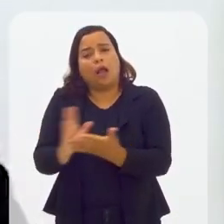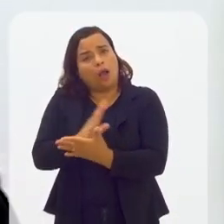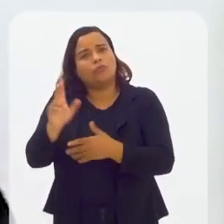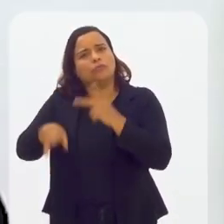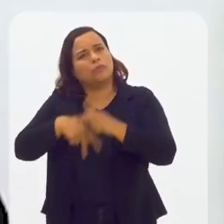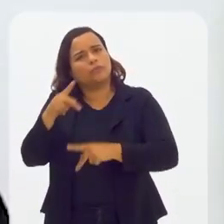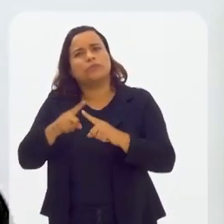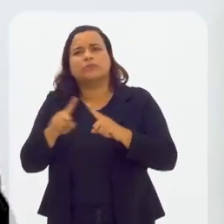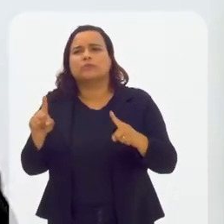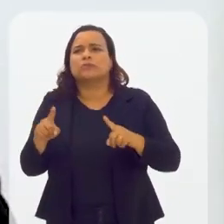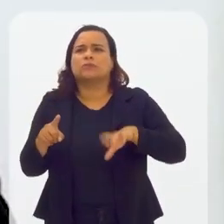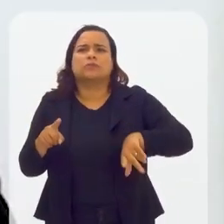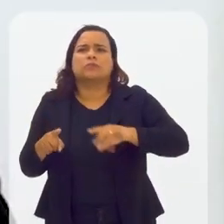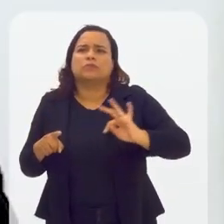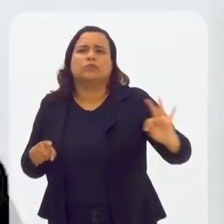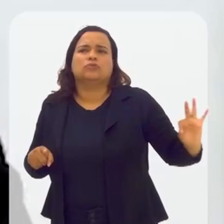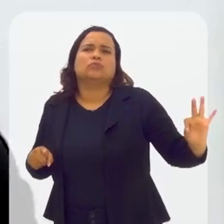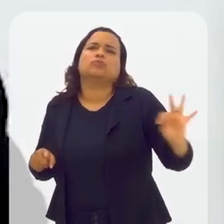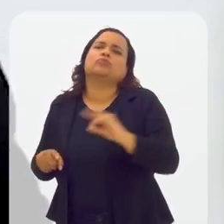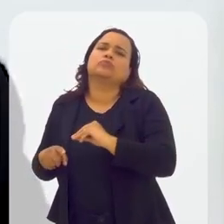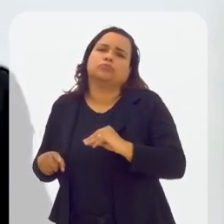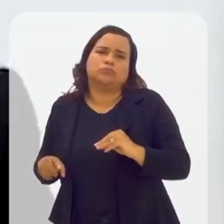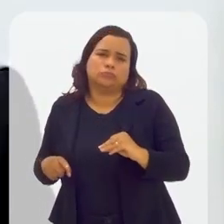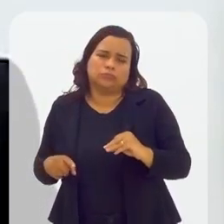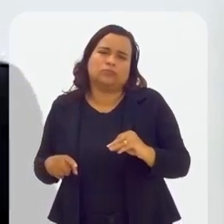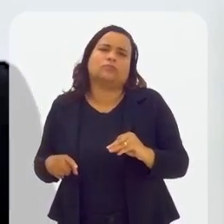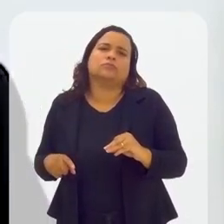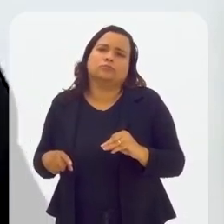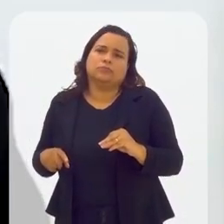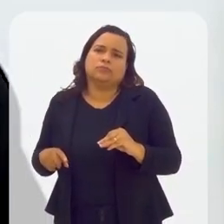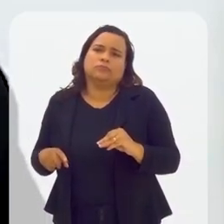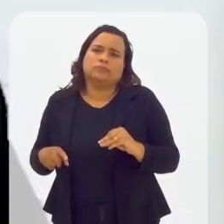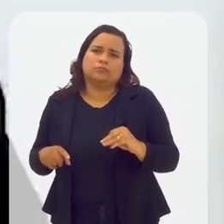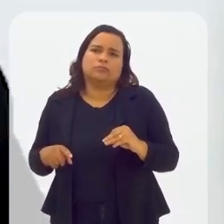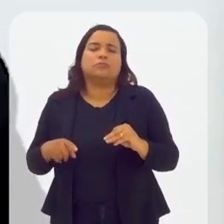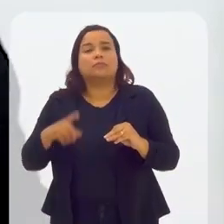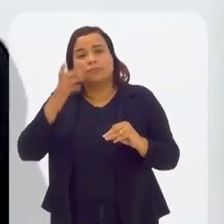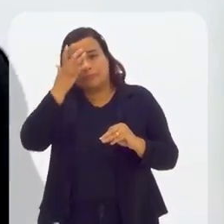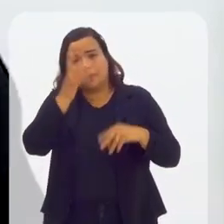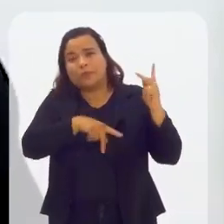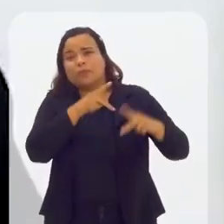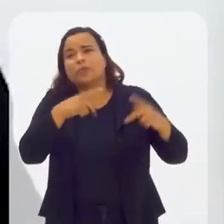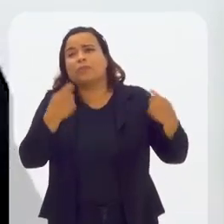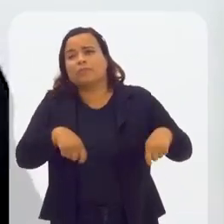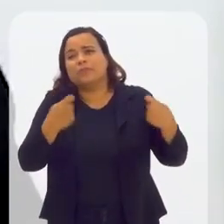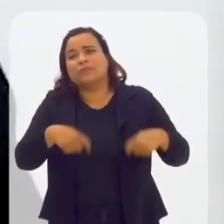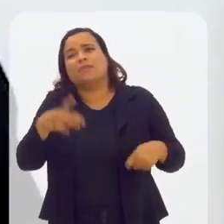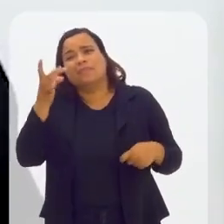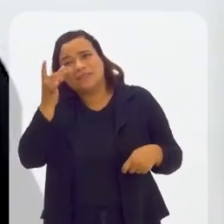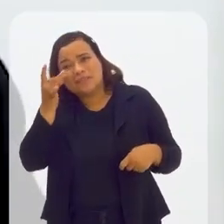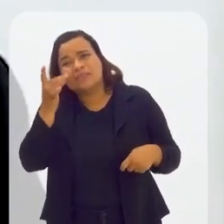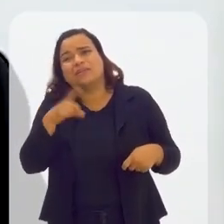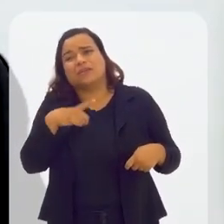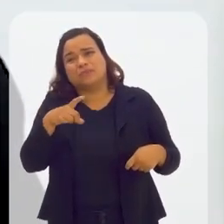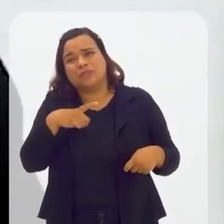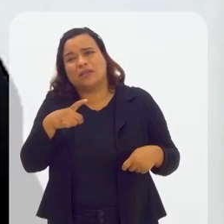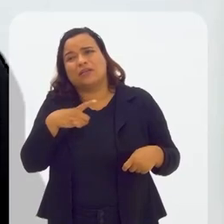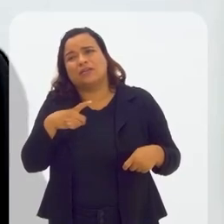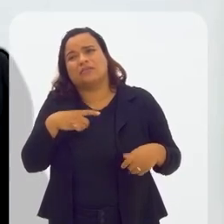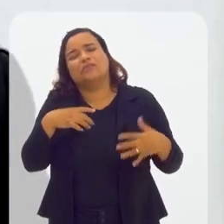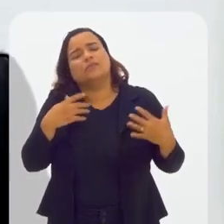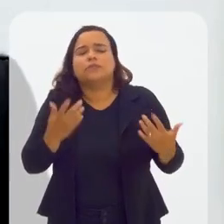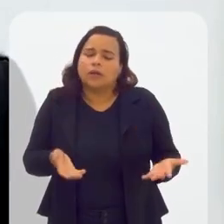da população, mas ele não serve para o grosso da população que precisa ter um trabalho presencial, tá